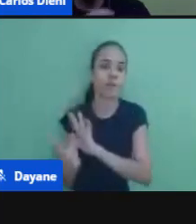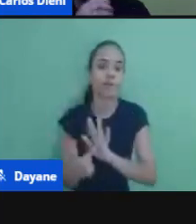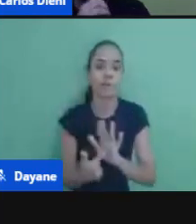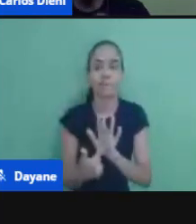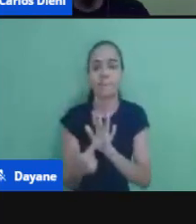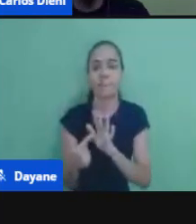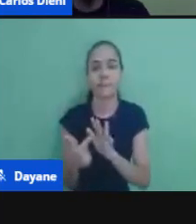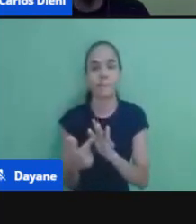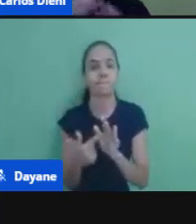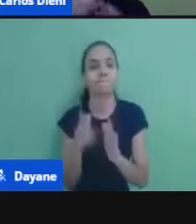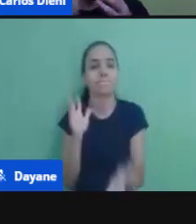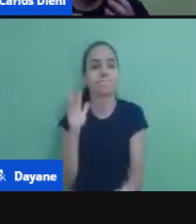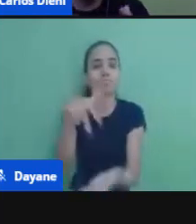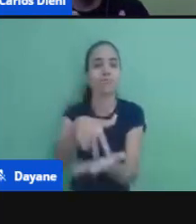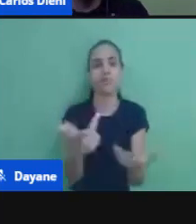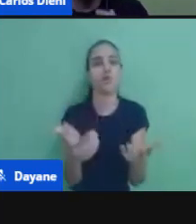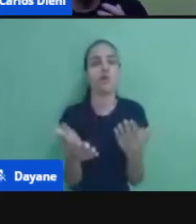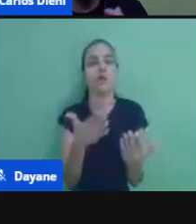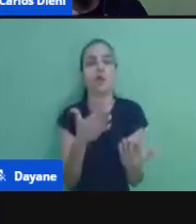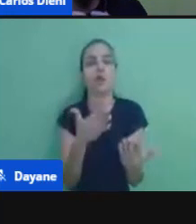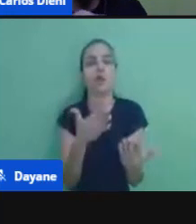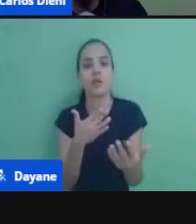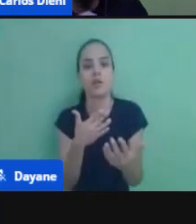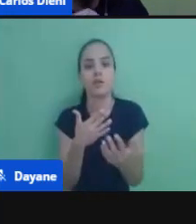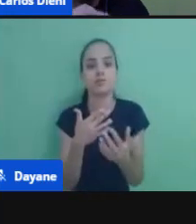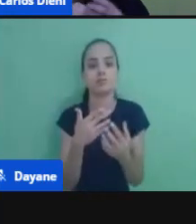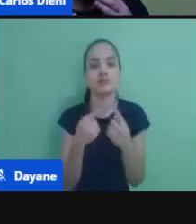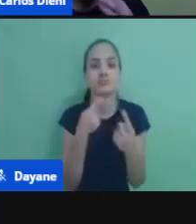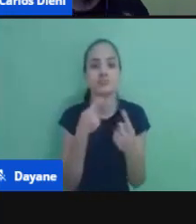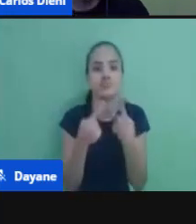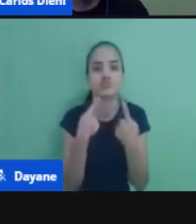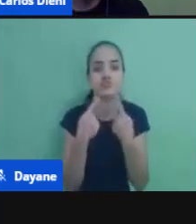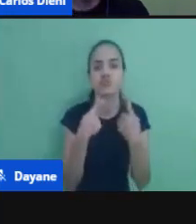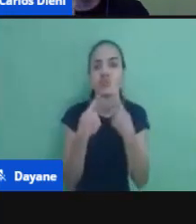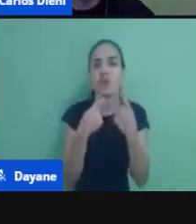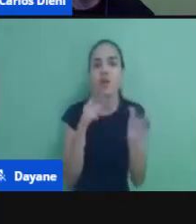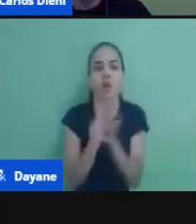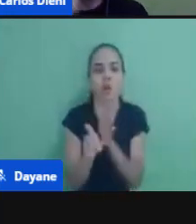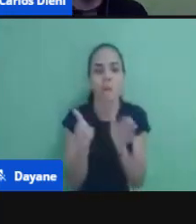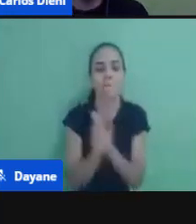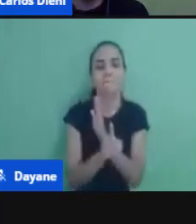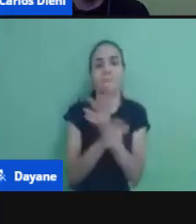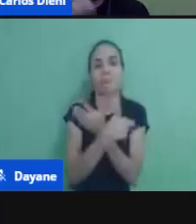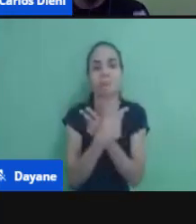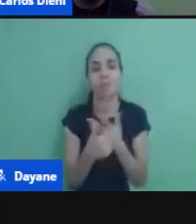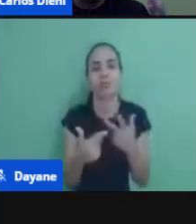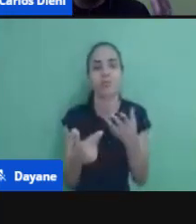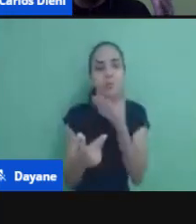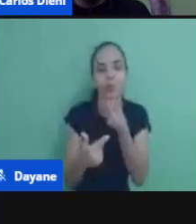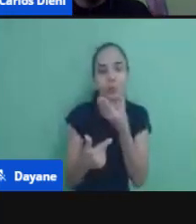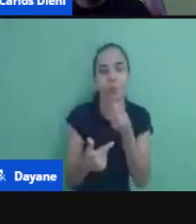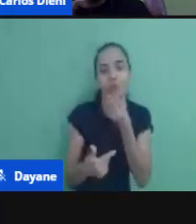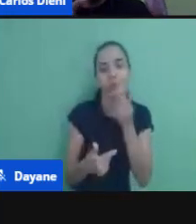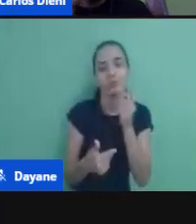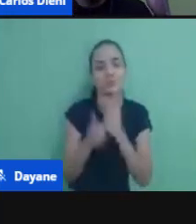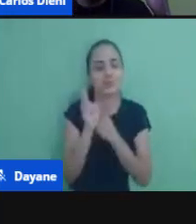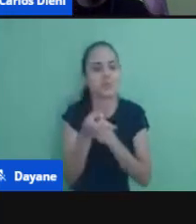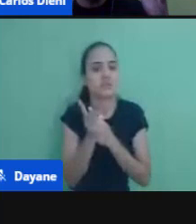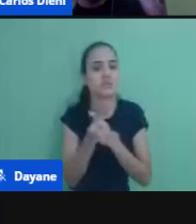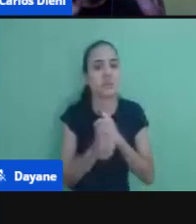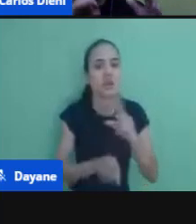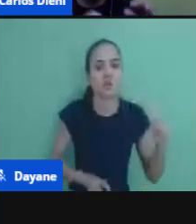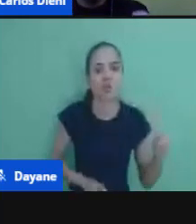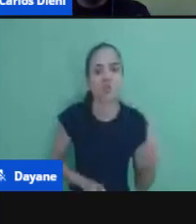discute com as pessoas. Ele aparece em toda hora que dá, ele aparece, ele faz